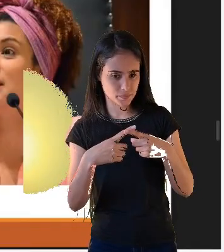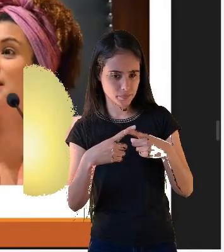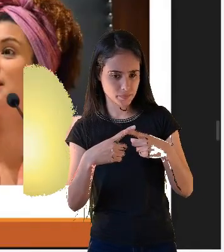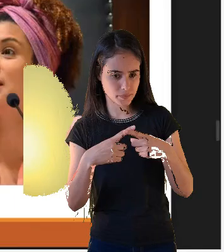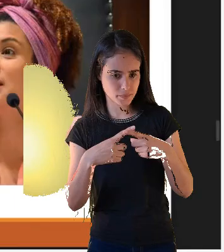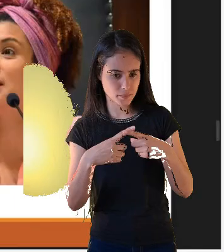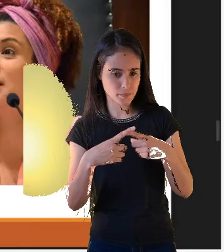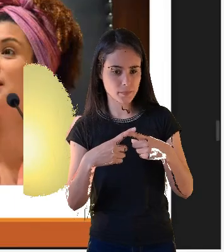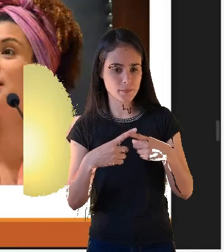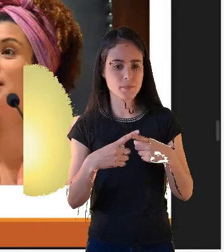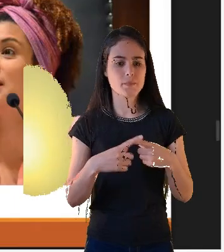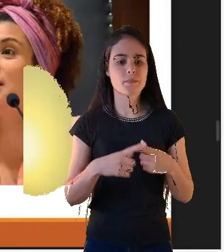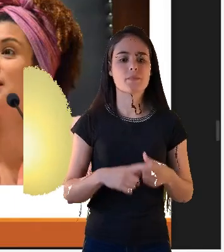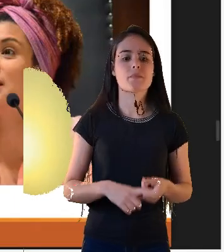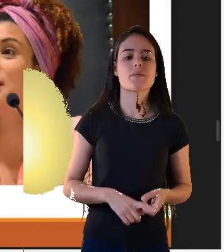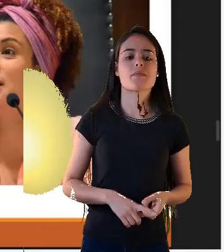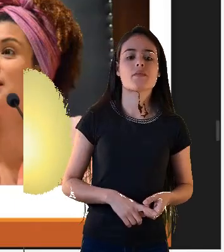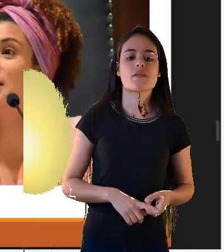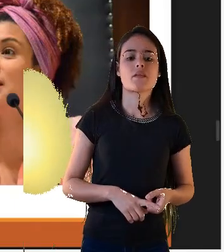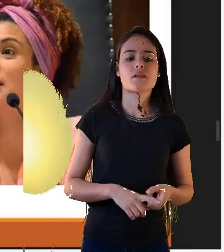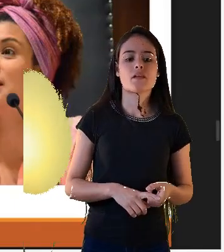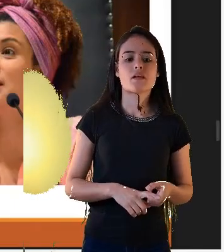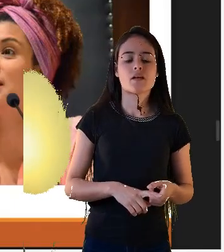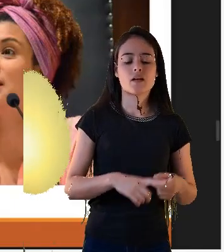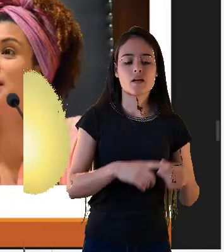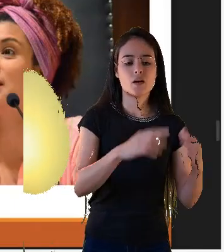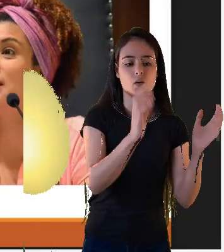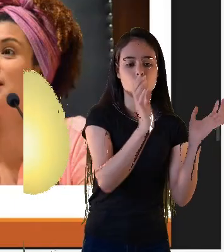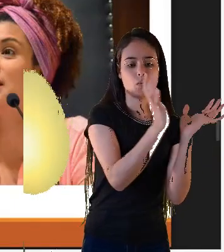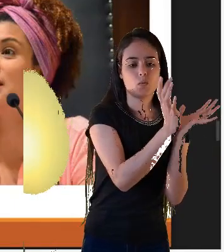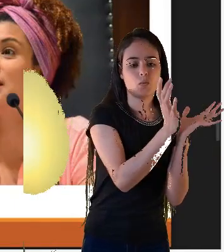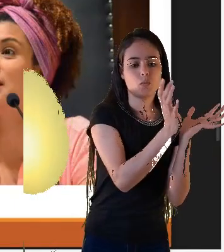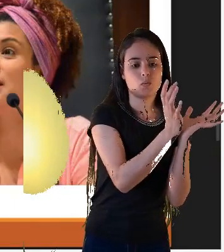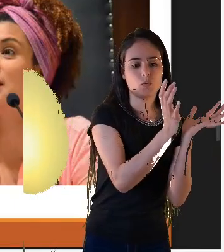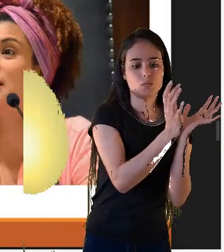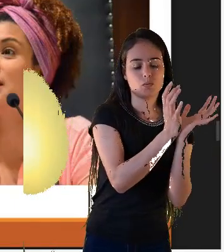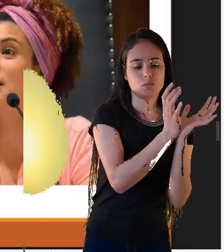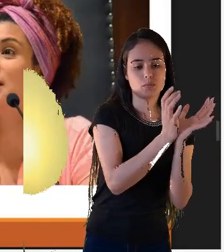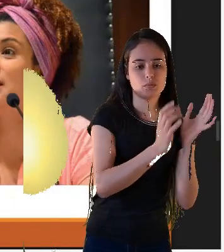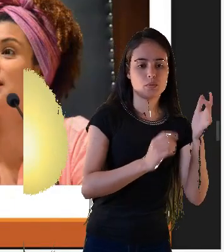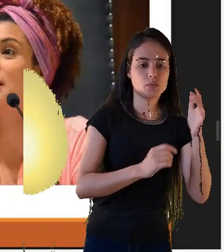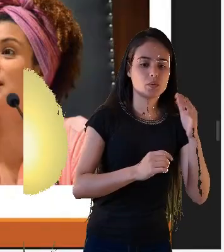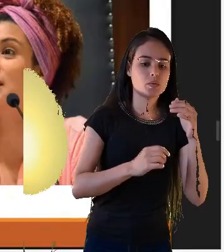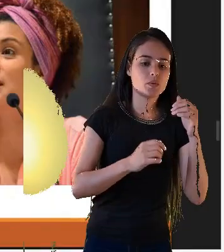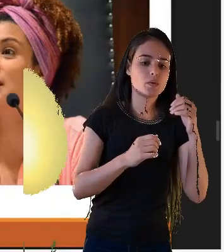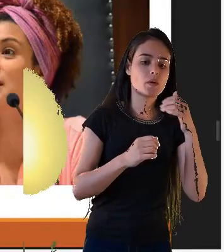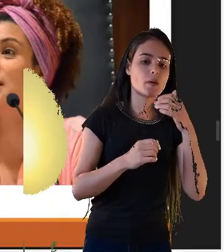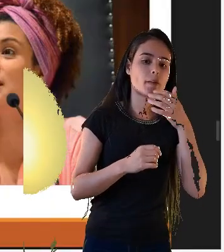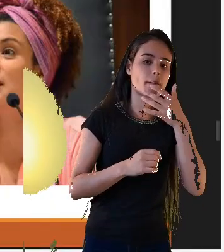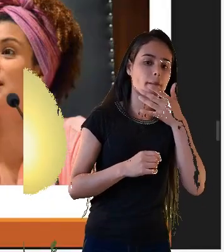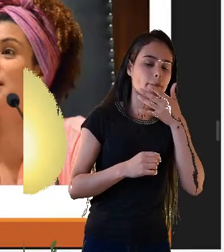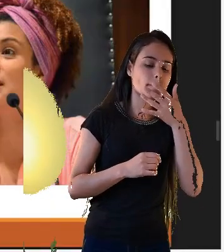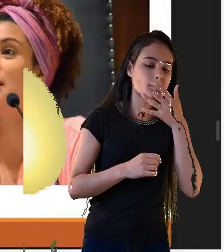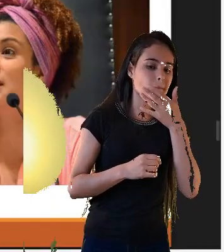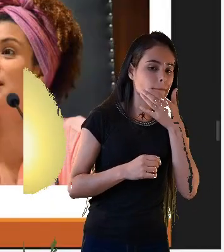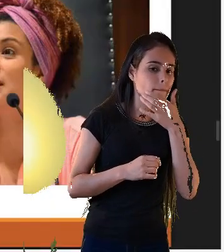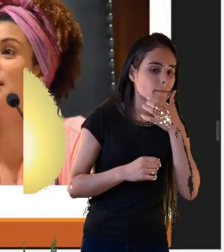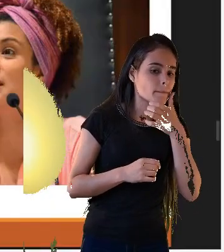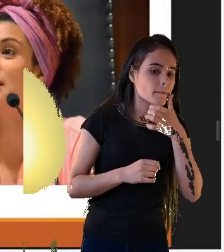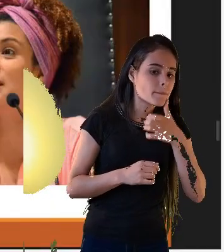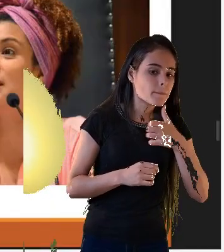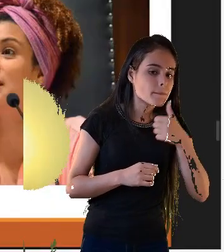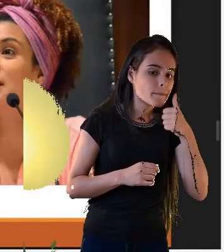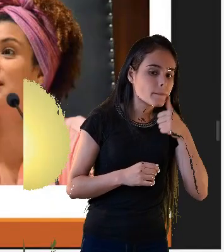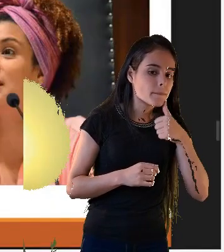porque ele gerou duas ações. O primeiro, o Instituto Marielle Franco, que foi criado por mulheres negras, né,